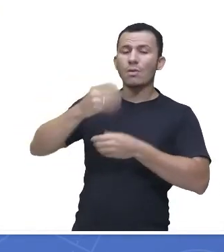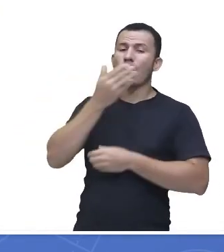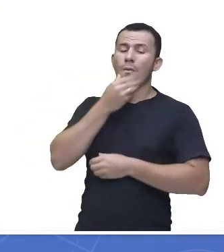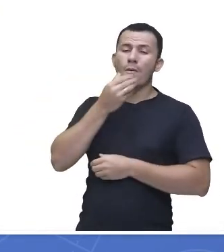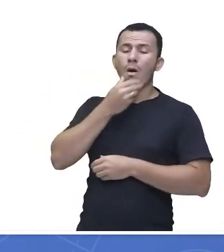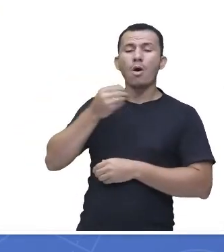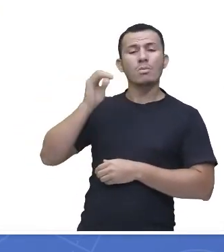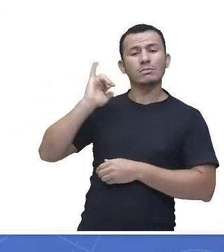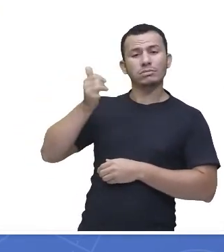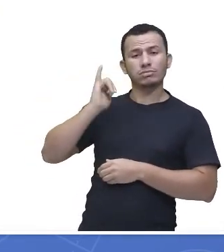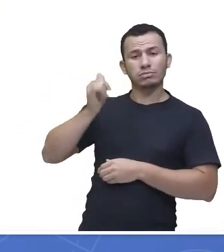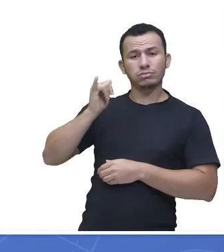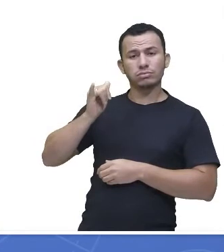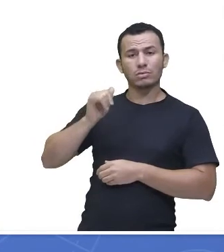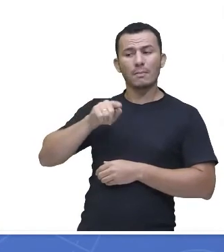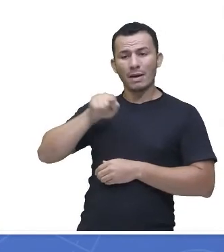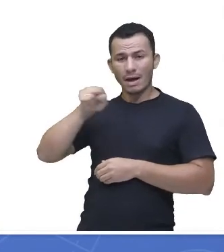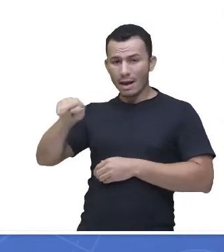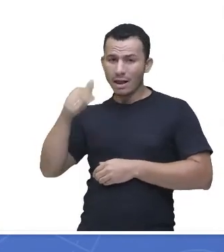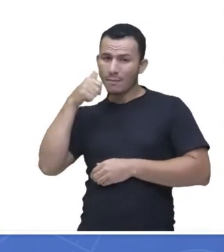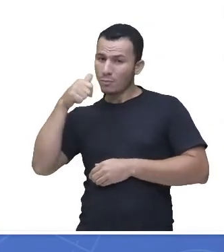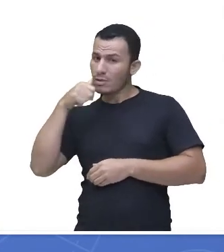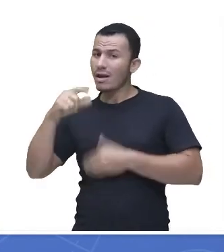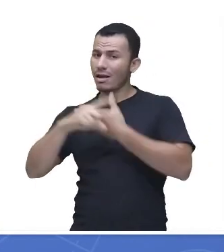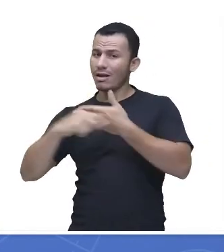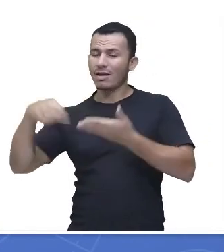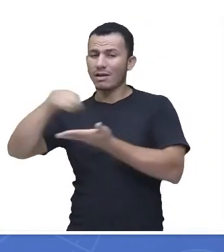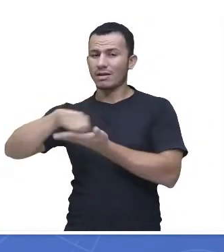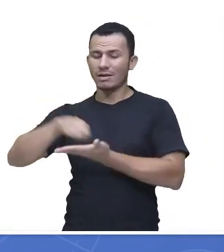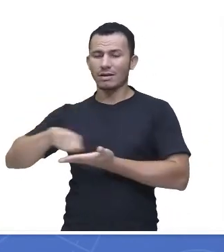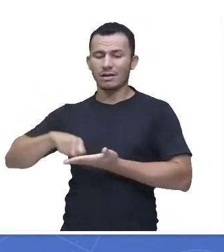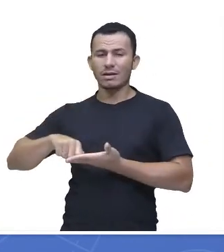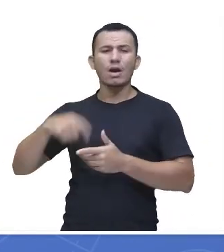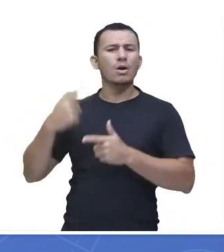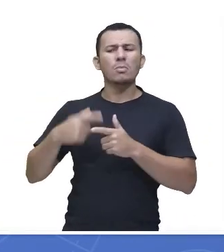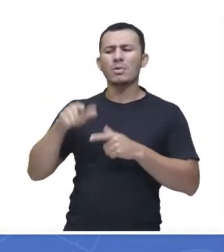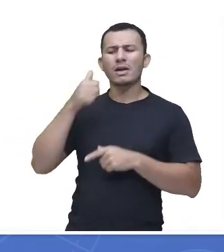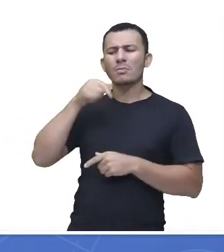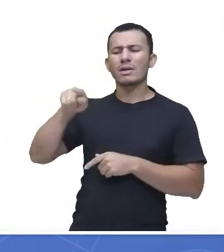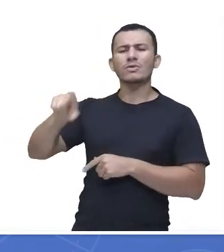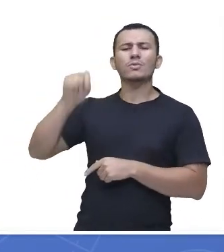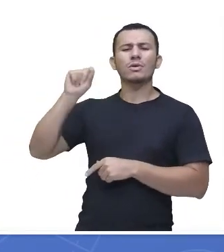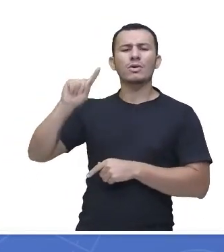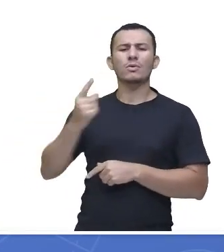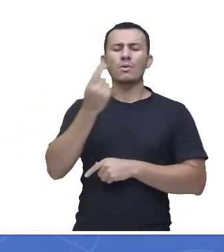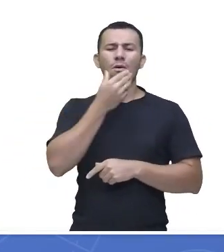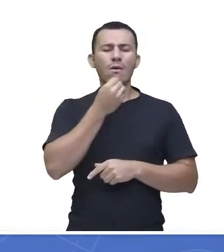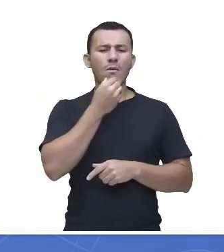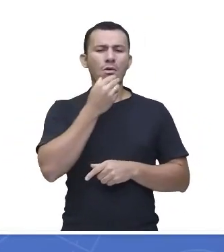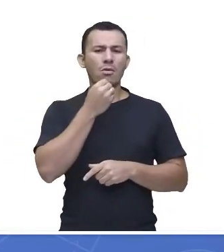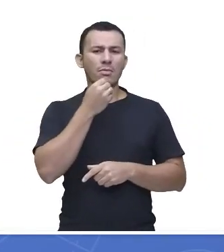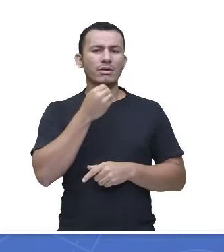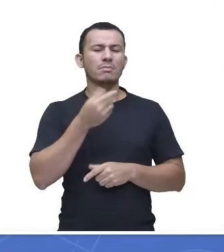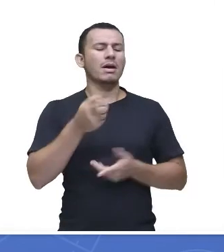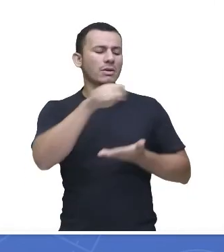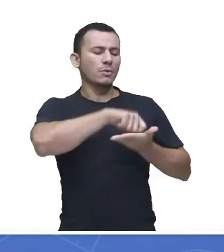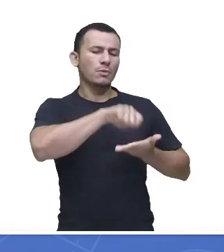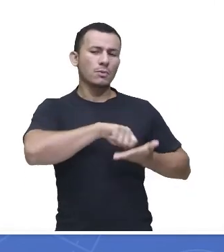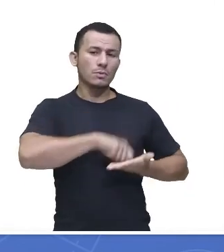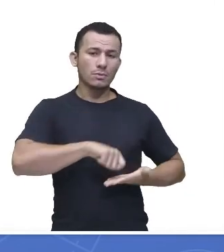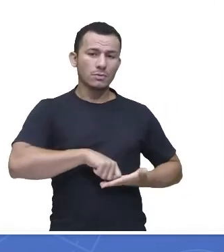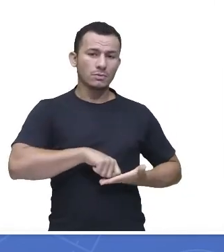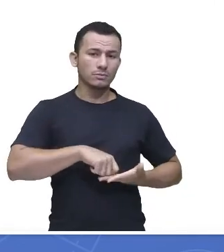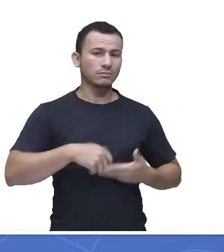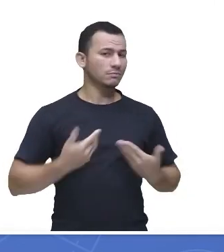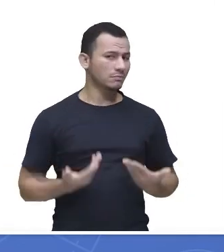Desse texto, mas é uma escritora. Então, por que ela escolheu um homem, um escritor, para escrever, né?